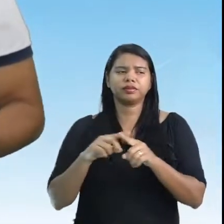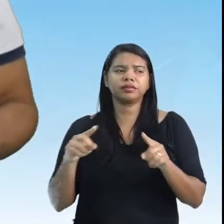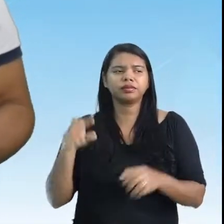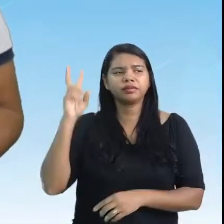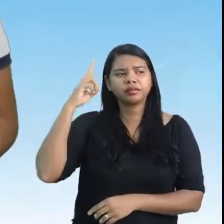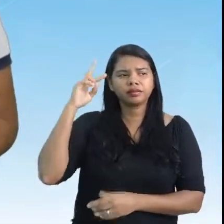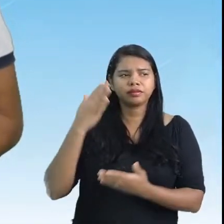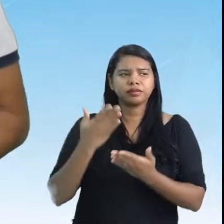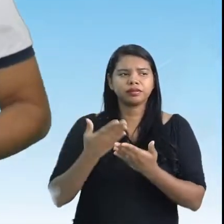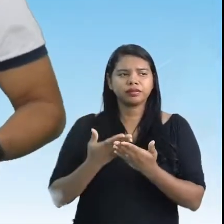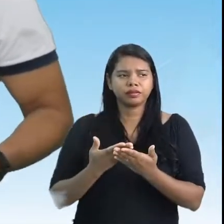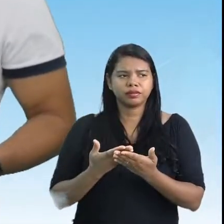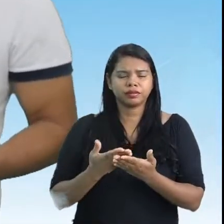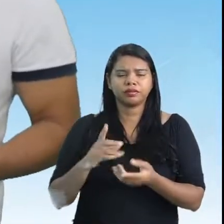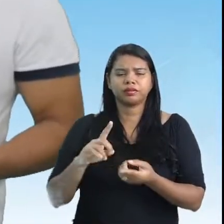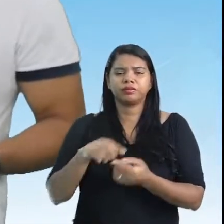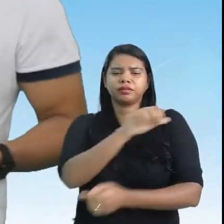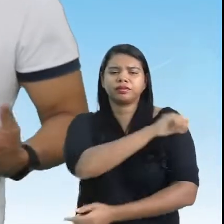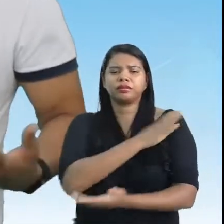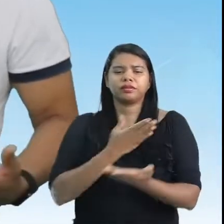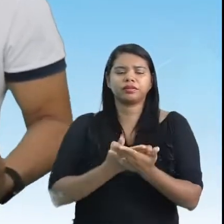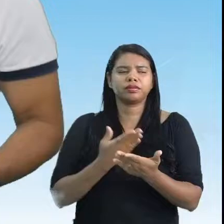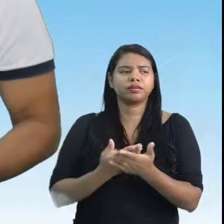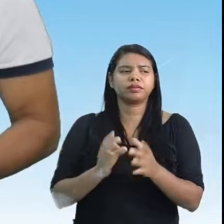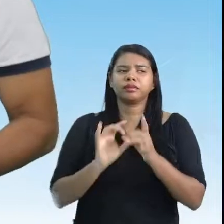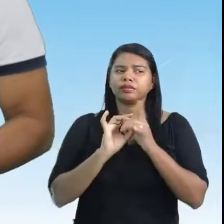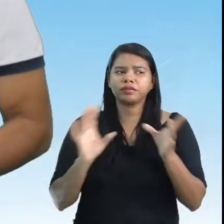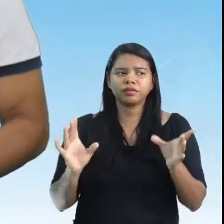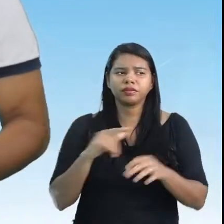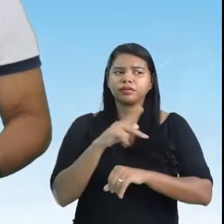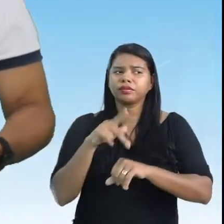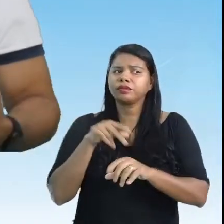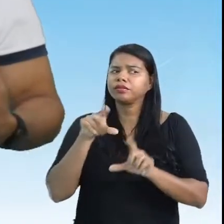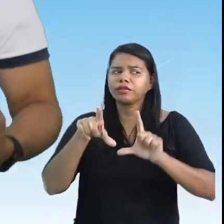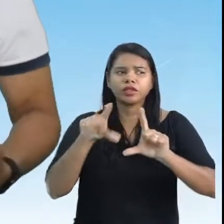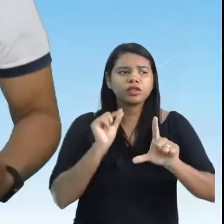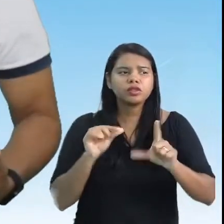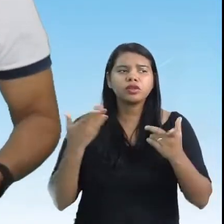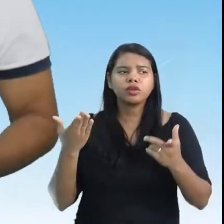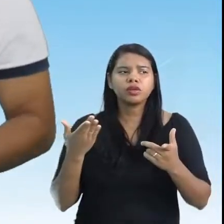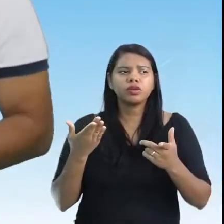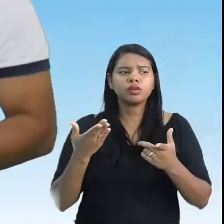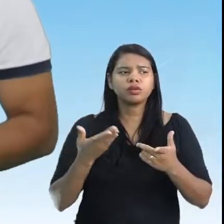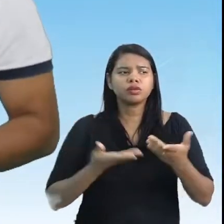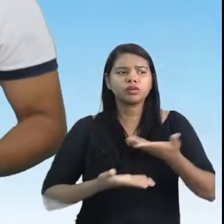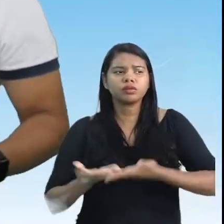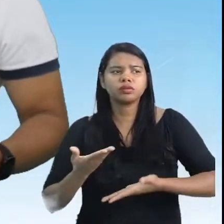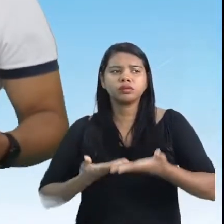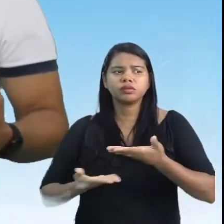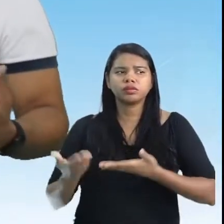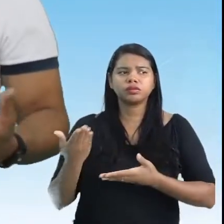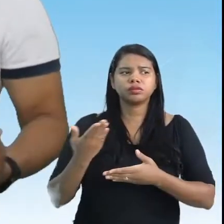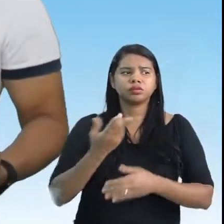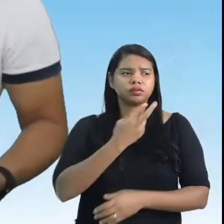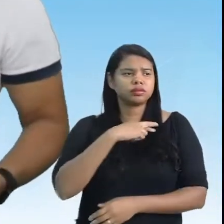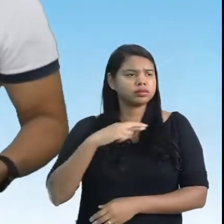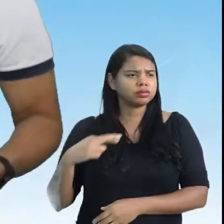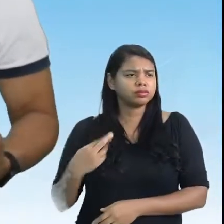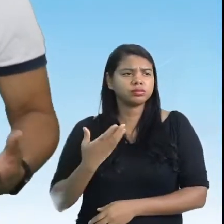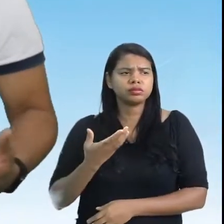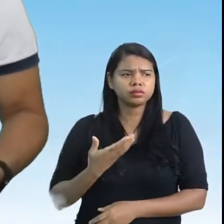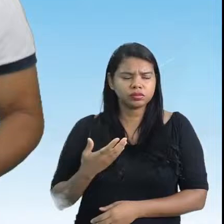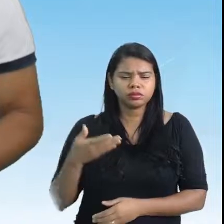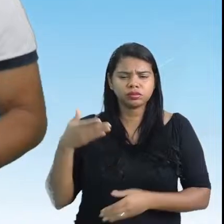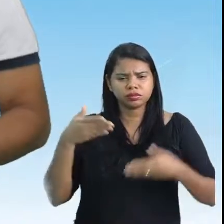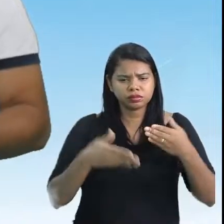lembra aos estudantes que hoje nós vivemos num país laico, onde você tem a liberdade de expressão, liberdade